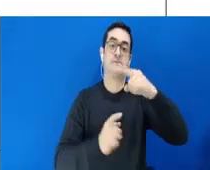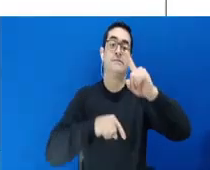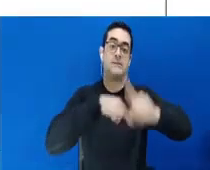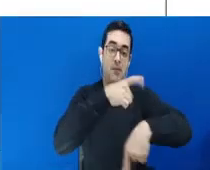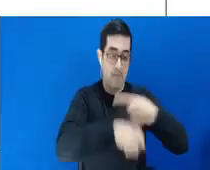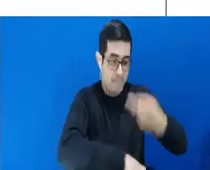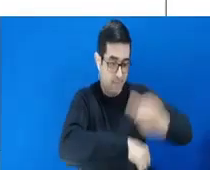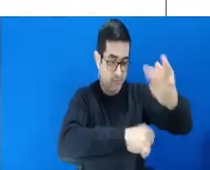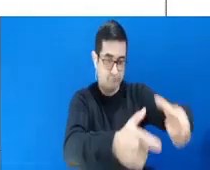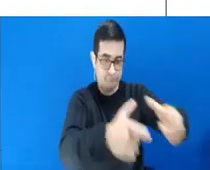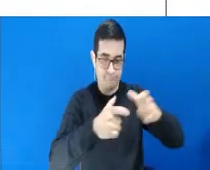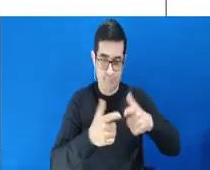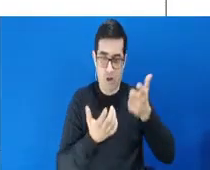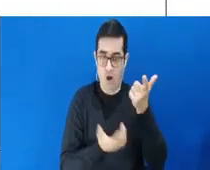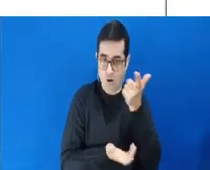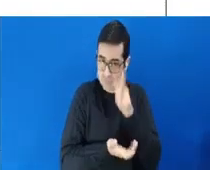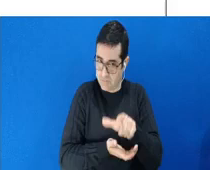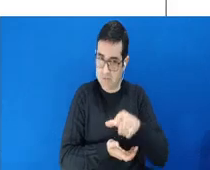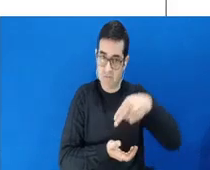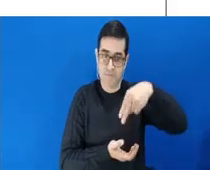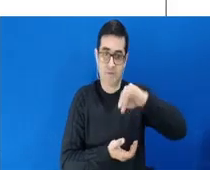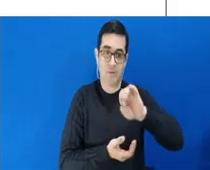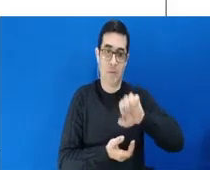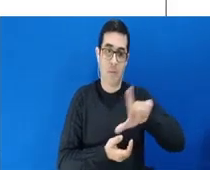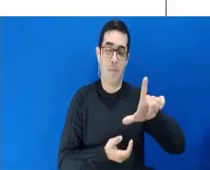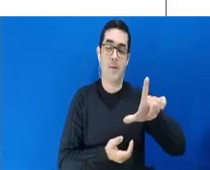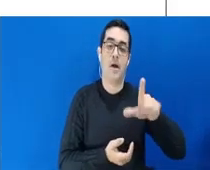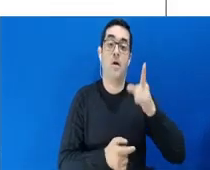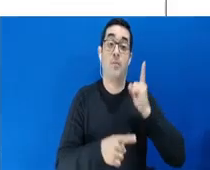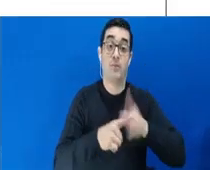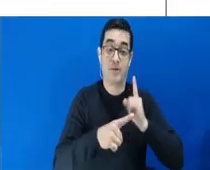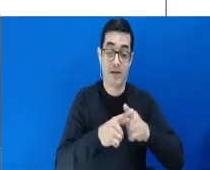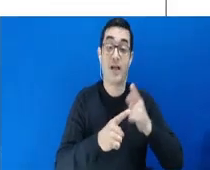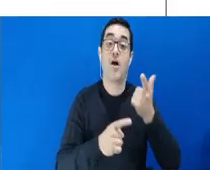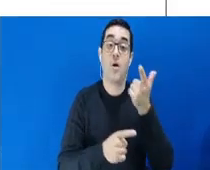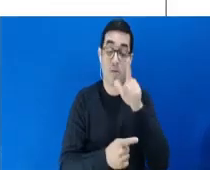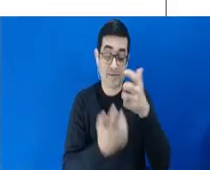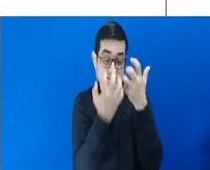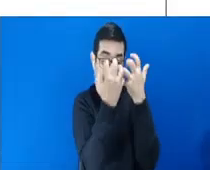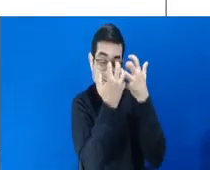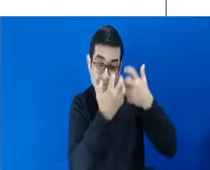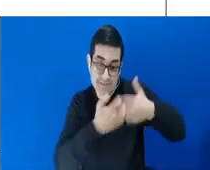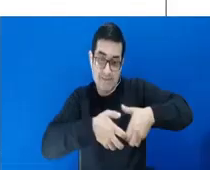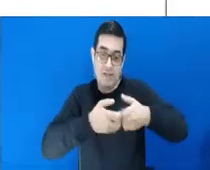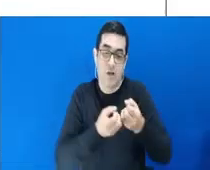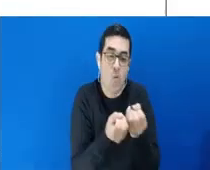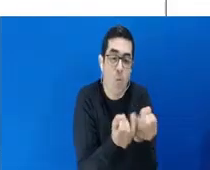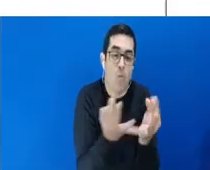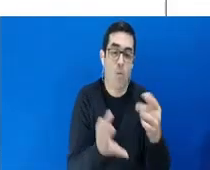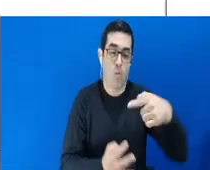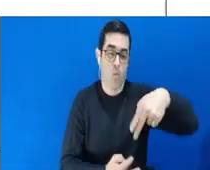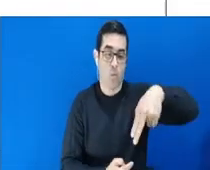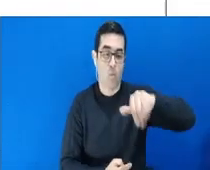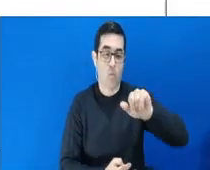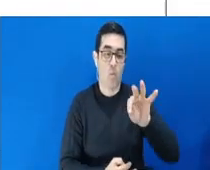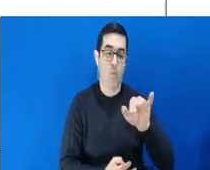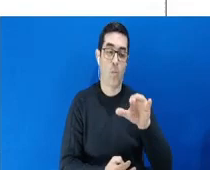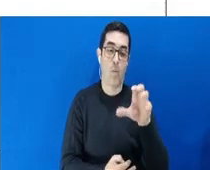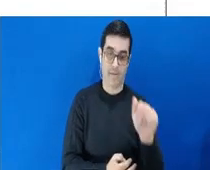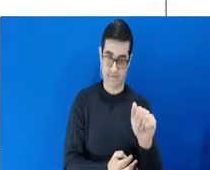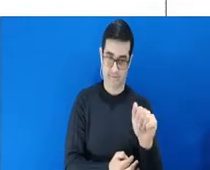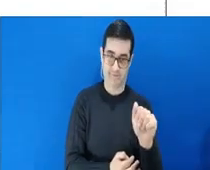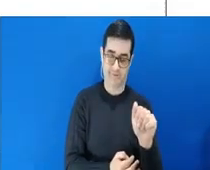pela criação da mecânica quântica, né? Então, o que acontece? Já se trabalhava, já se vinha com a